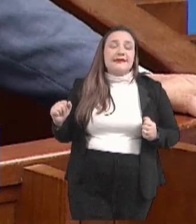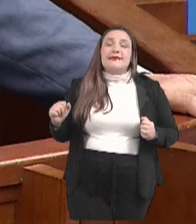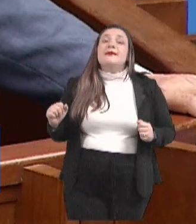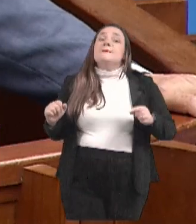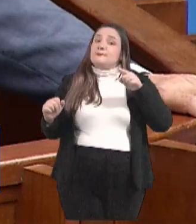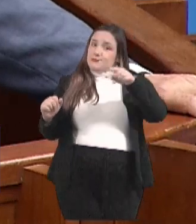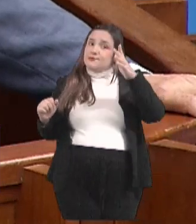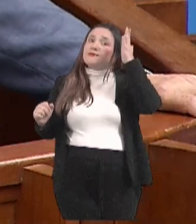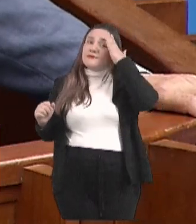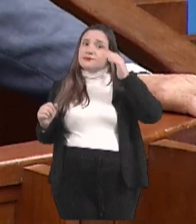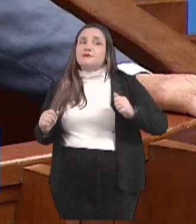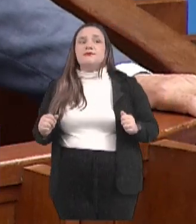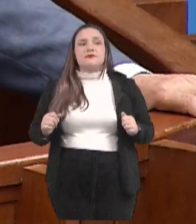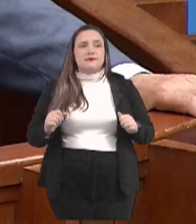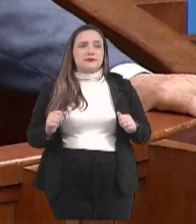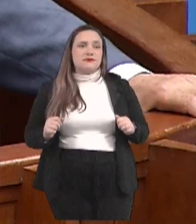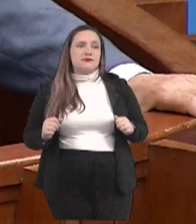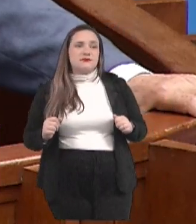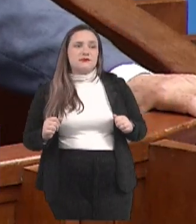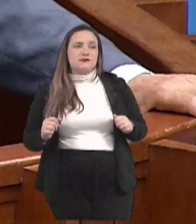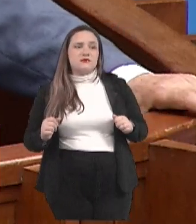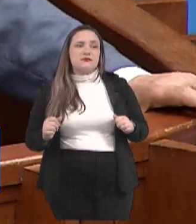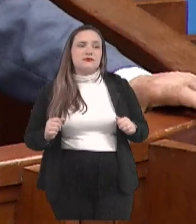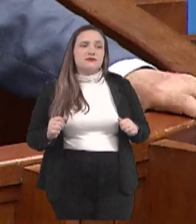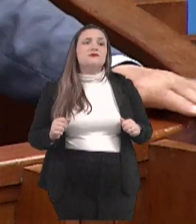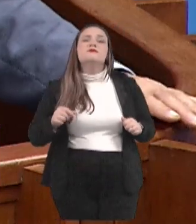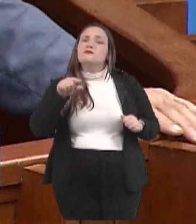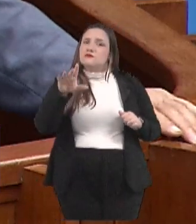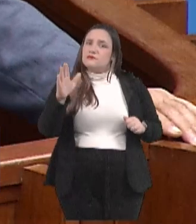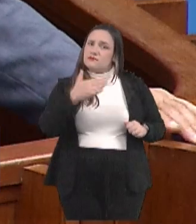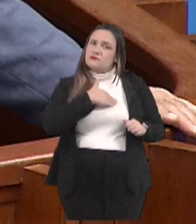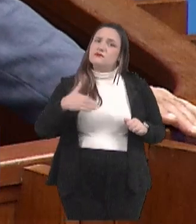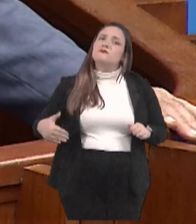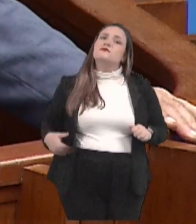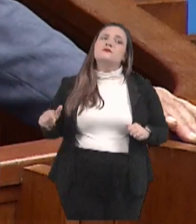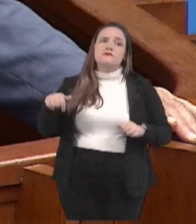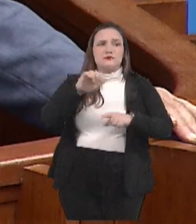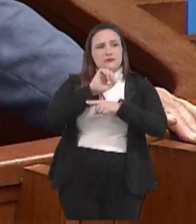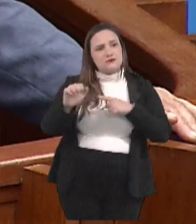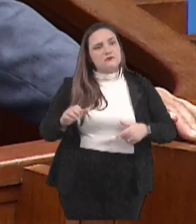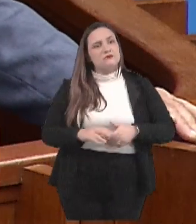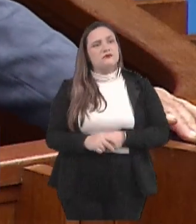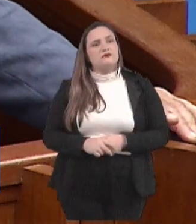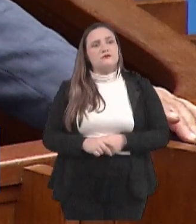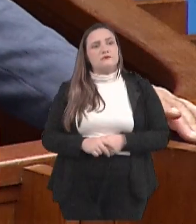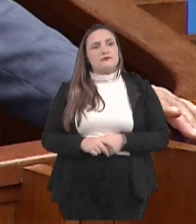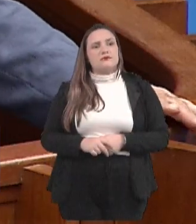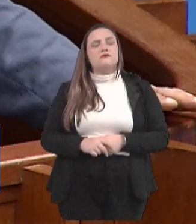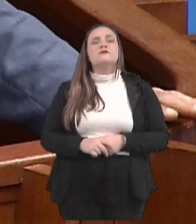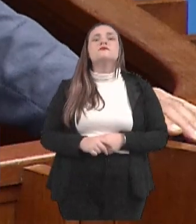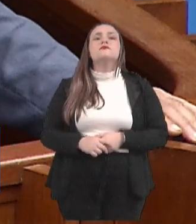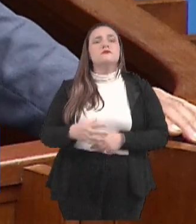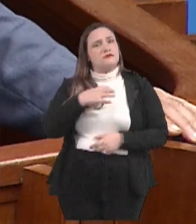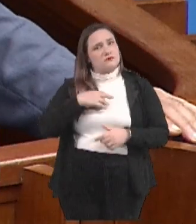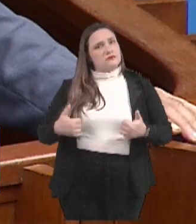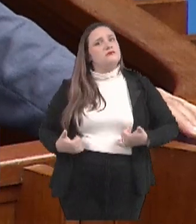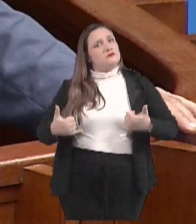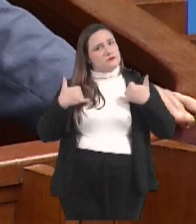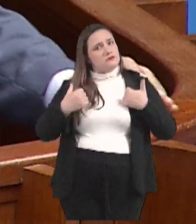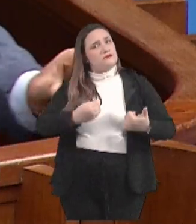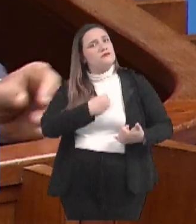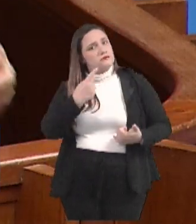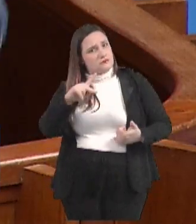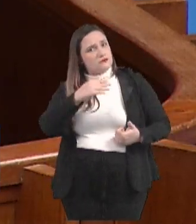Excelência sabe, e foi governador desse estado, e eu tive o orgulho de participar os 8 anos do seu governo,